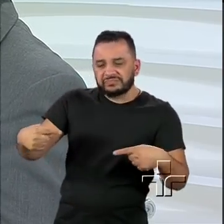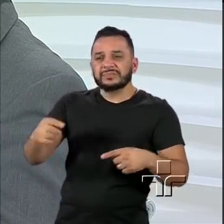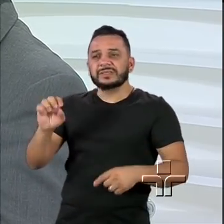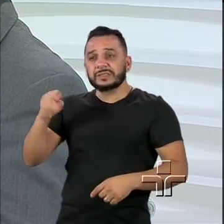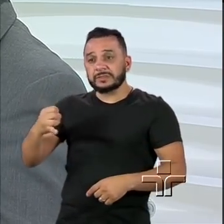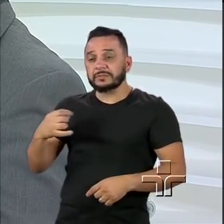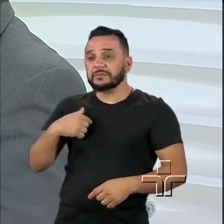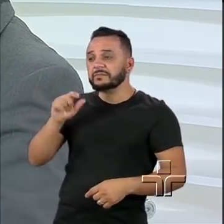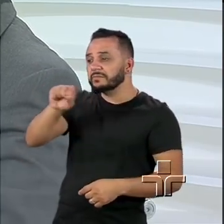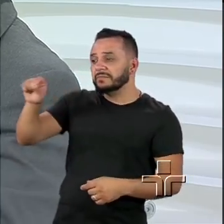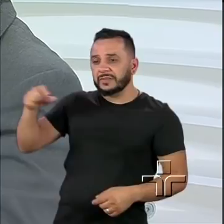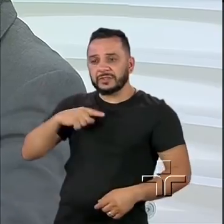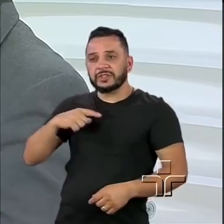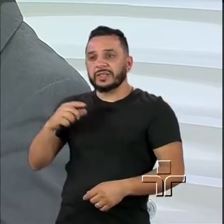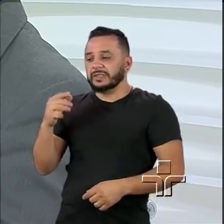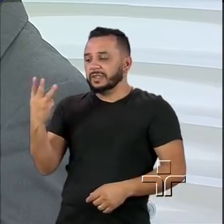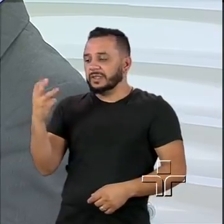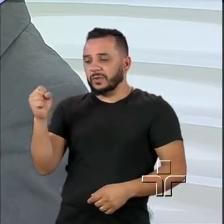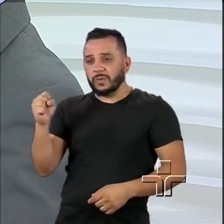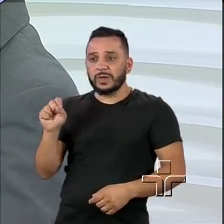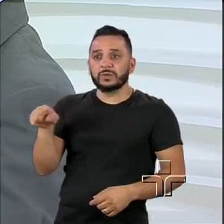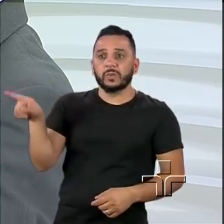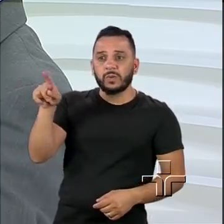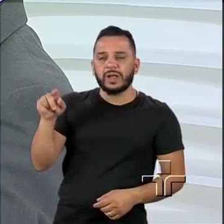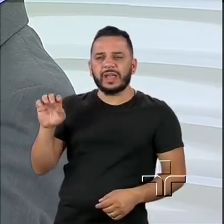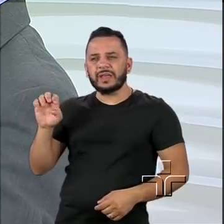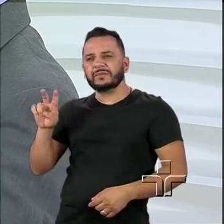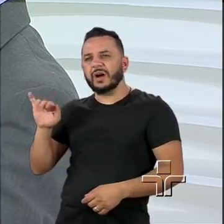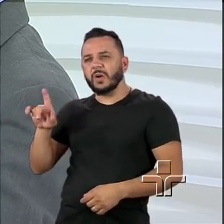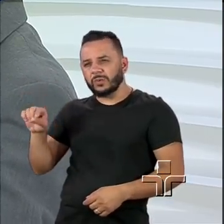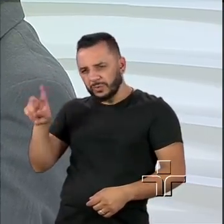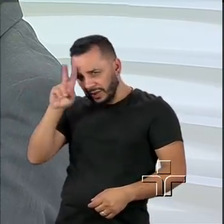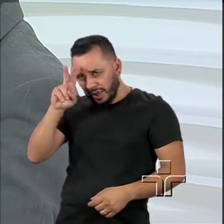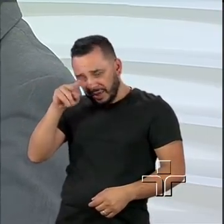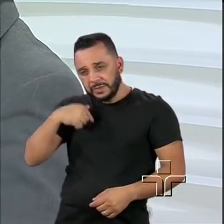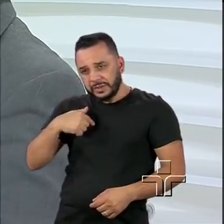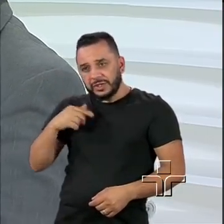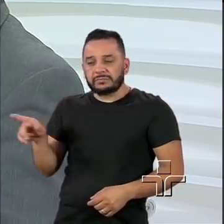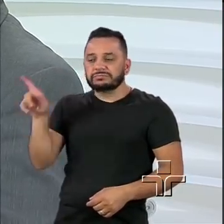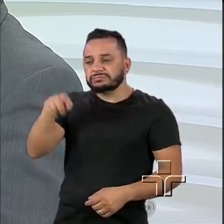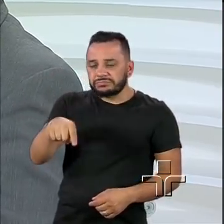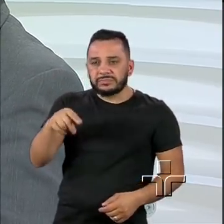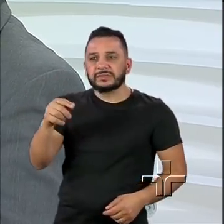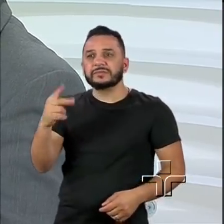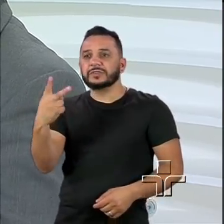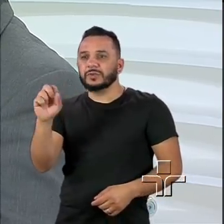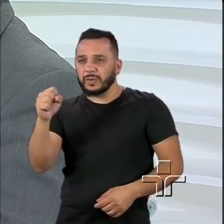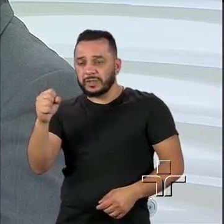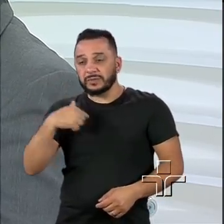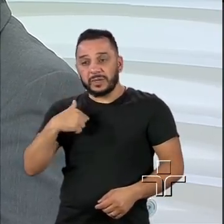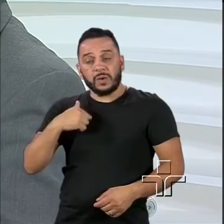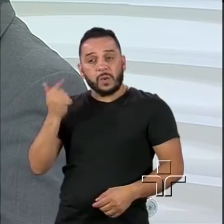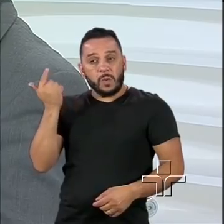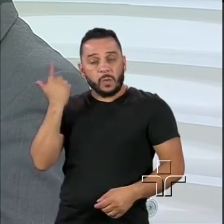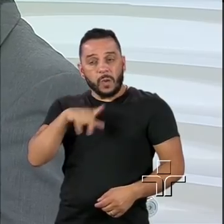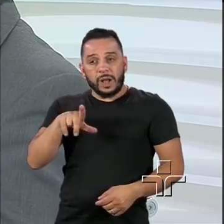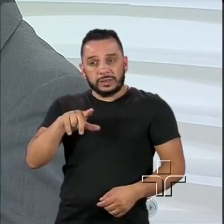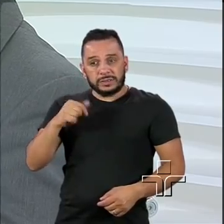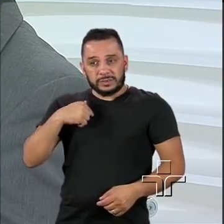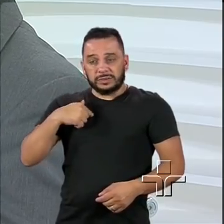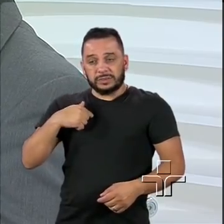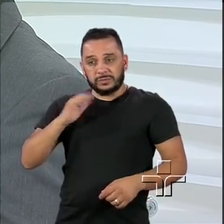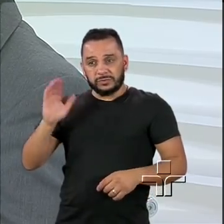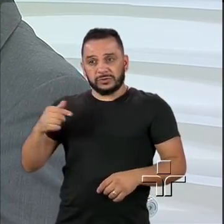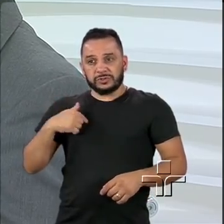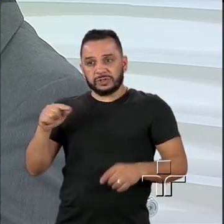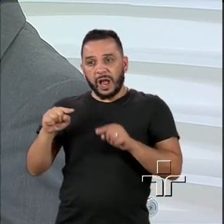tinha 38%, outro tinha 26%, o Evaldo se lembra bem disso, e quase que eu saí vitorioso no primeiro turno,